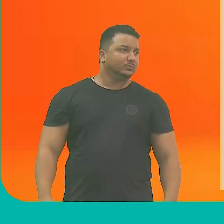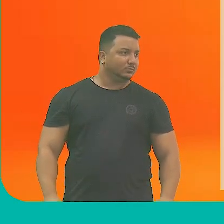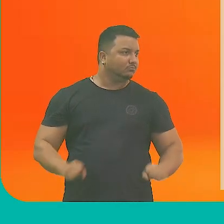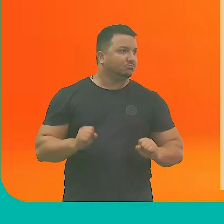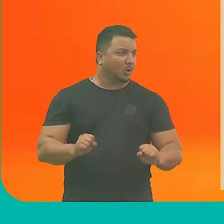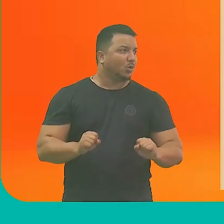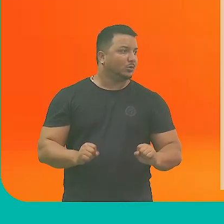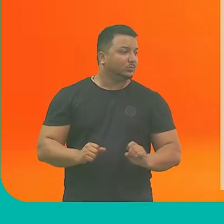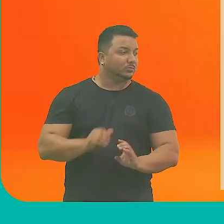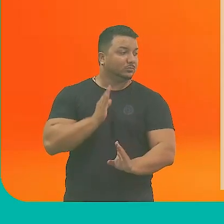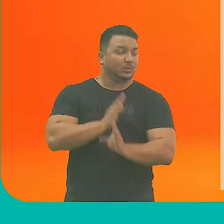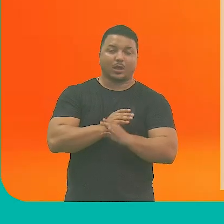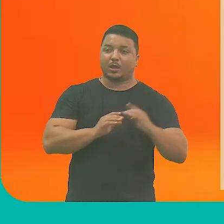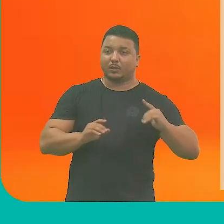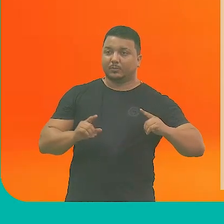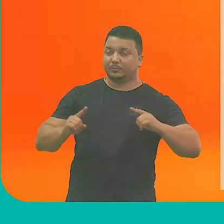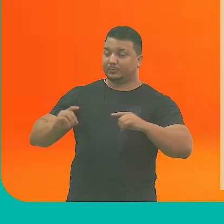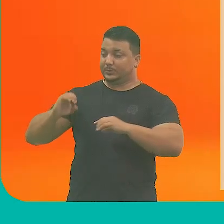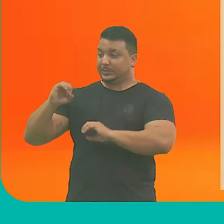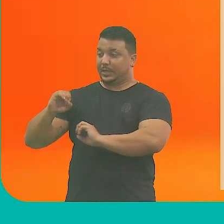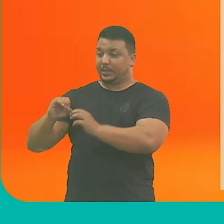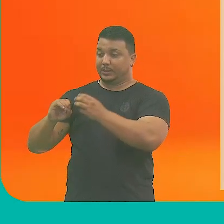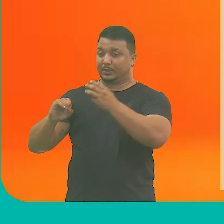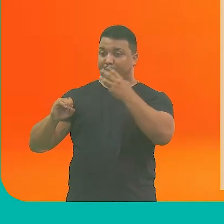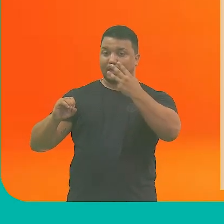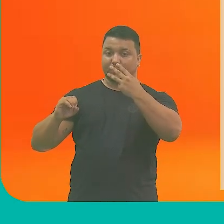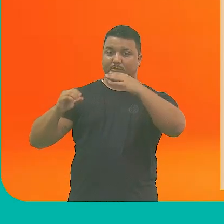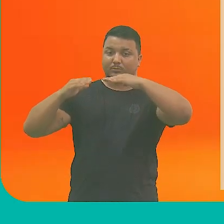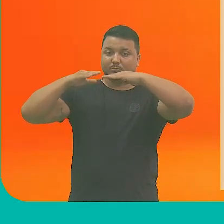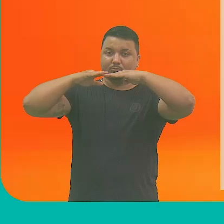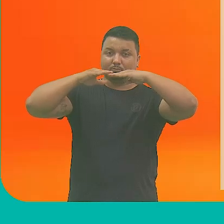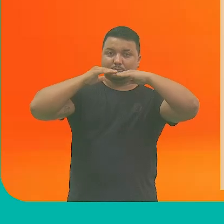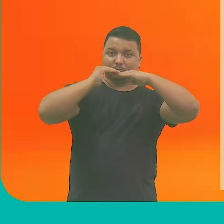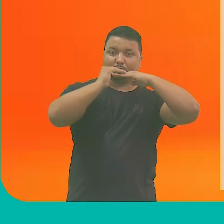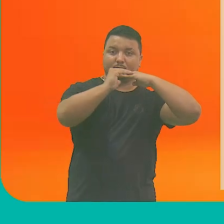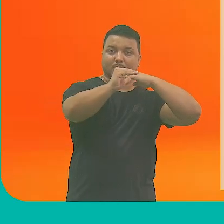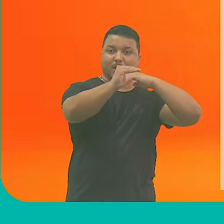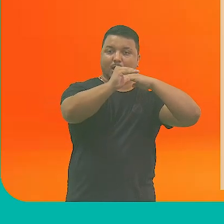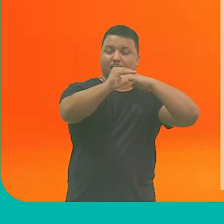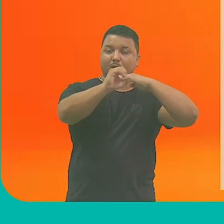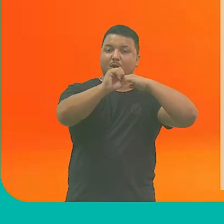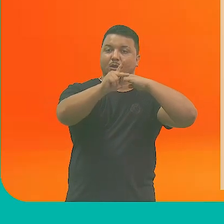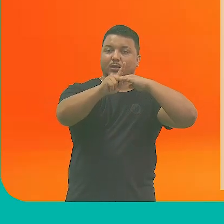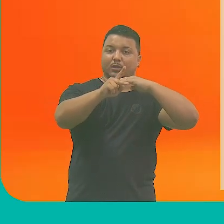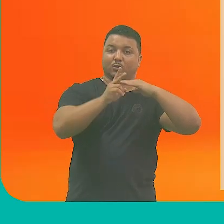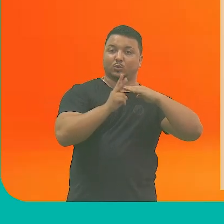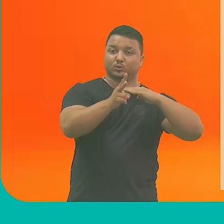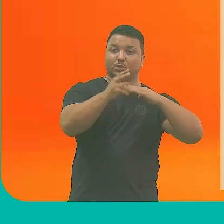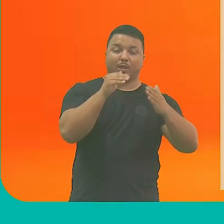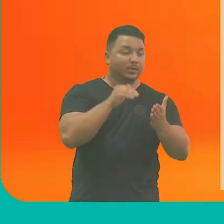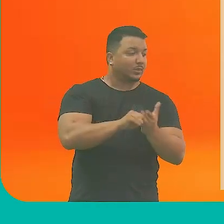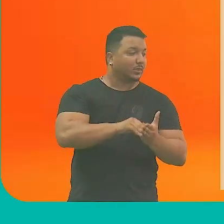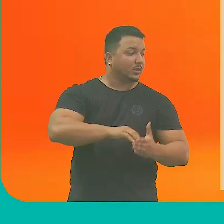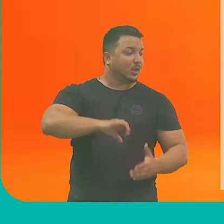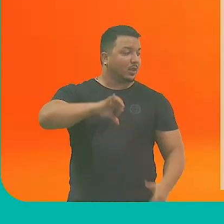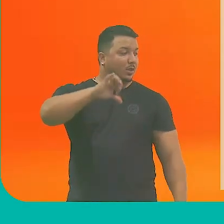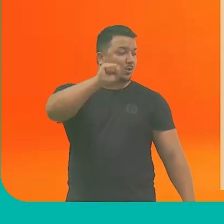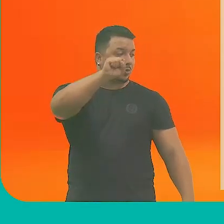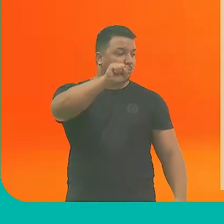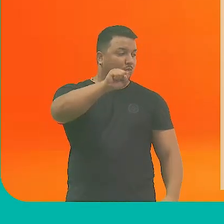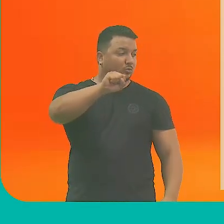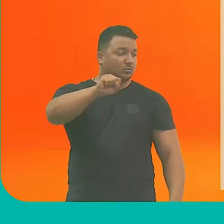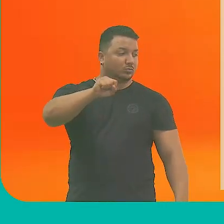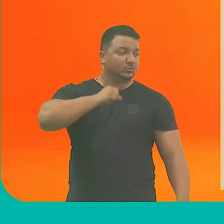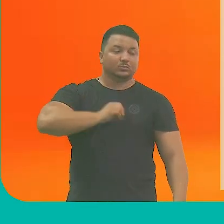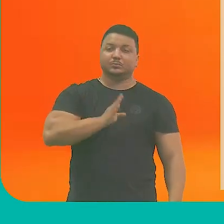ó. Porque ela chega aqui no 3 e ela continua constante, ó. Essa quantidade que está no 3, até o 8